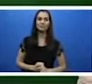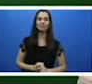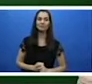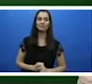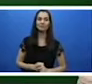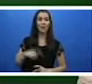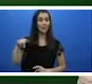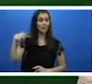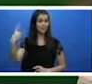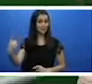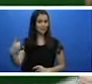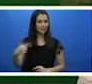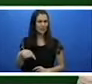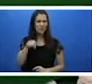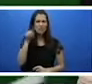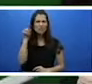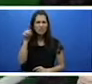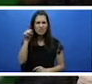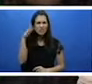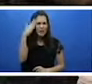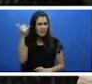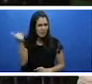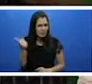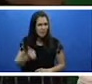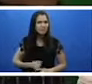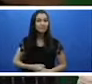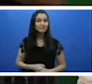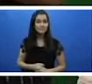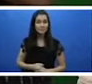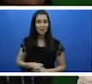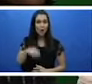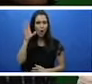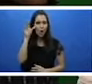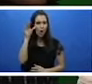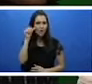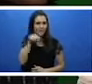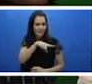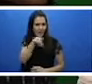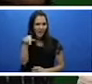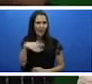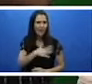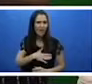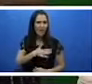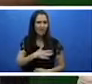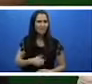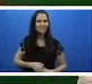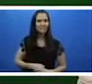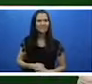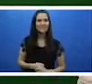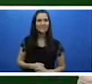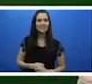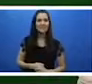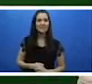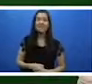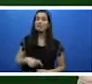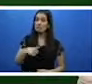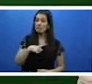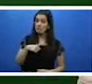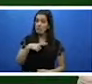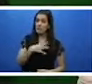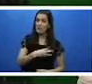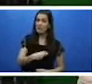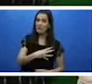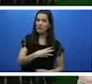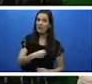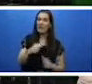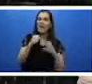Continuando no Você Sabia. Olha algumas curiosidades sobre animais que eu sei que vocês gostam. Alguns mamíferos têm